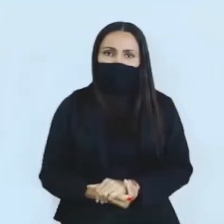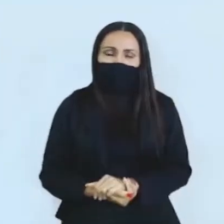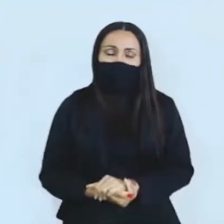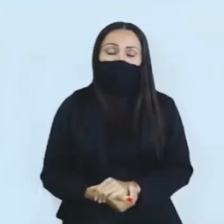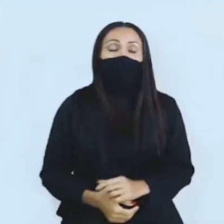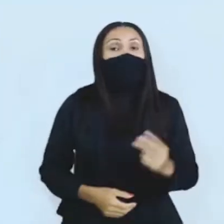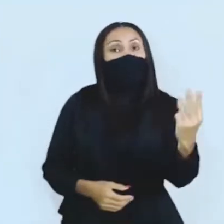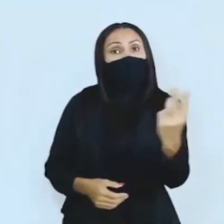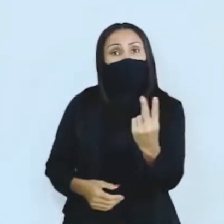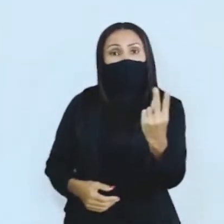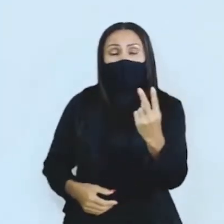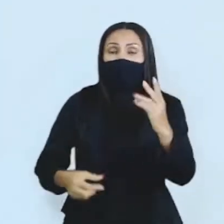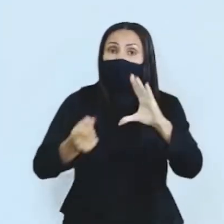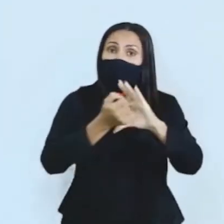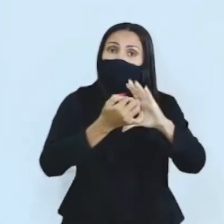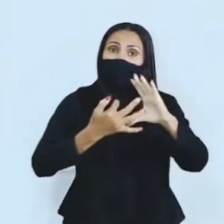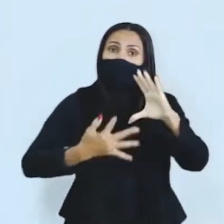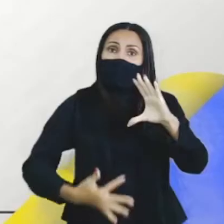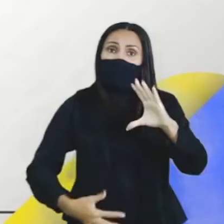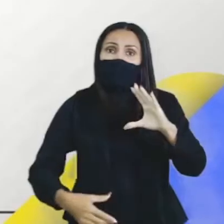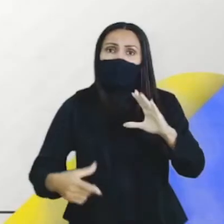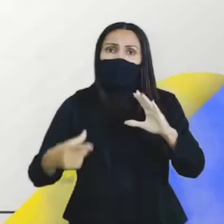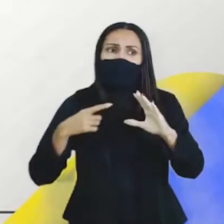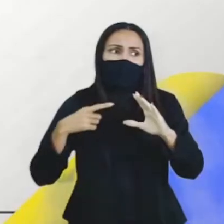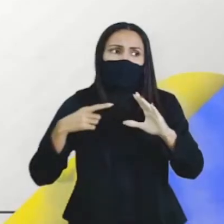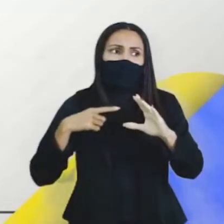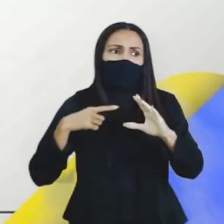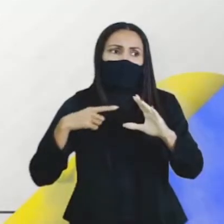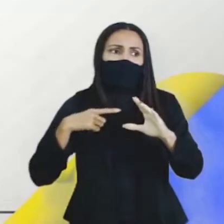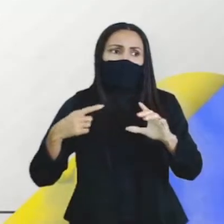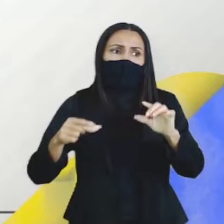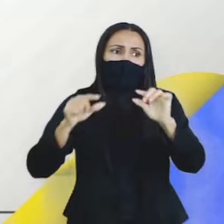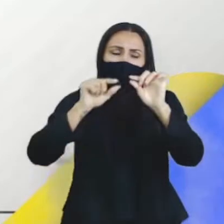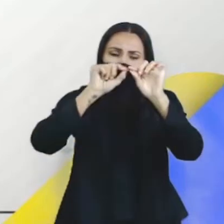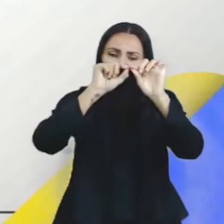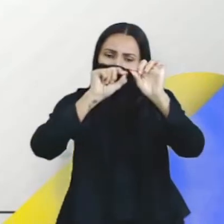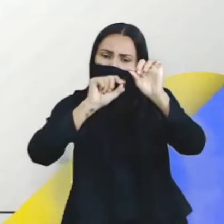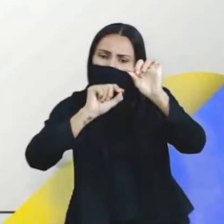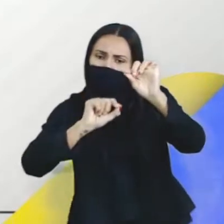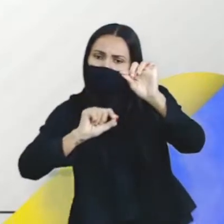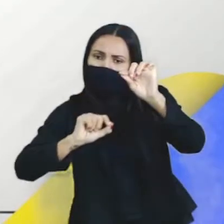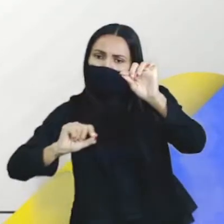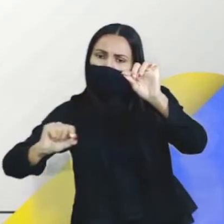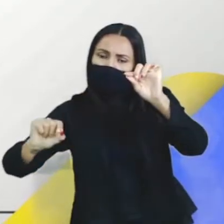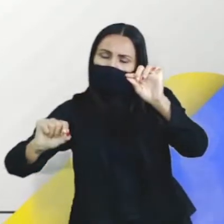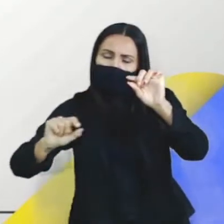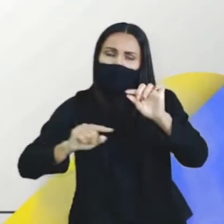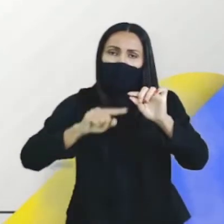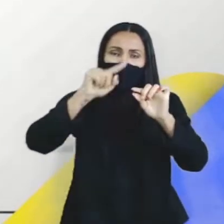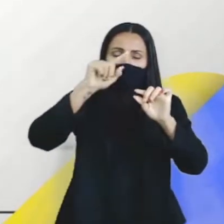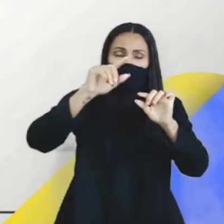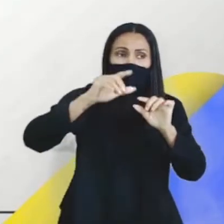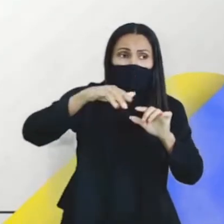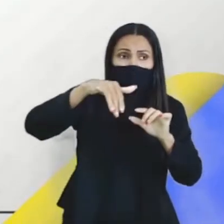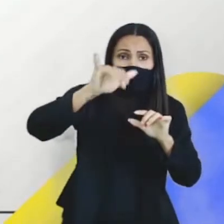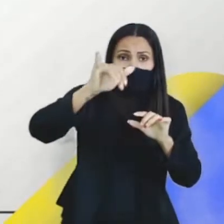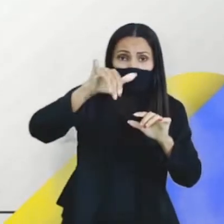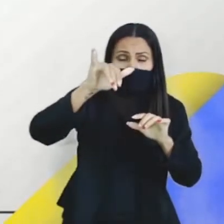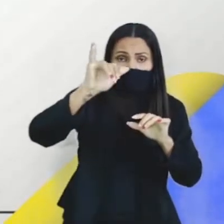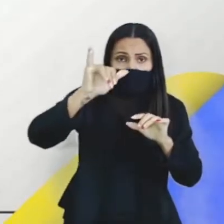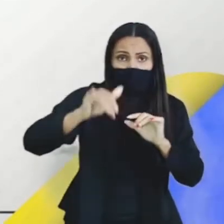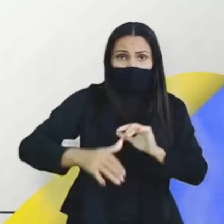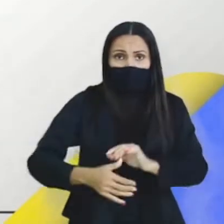segunda característica é ter uma angulação no eixo de Y, que é o eixo da profundidade.